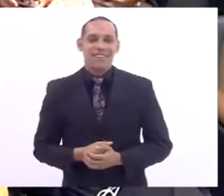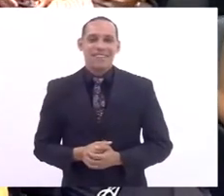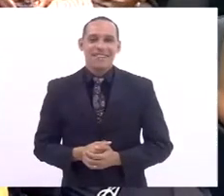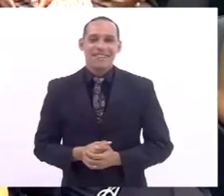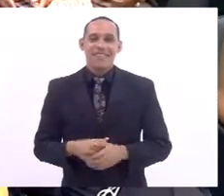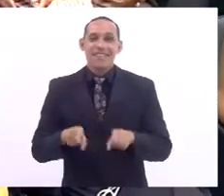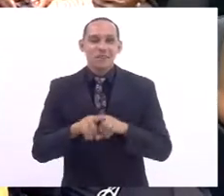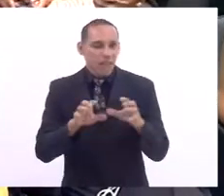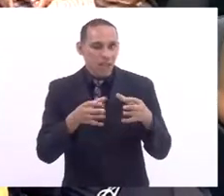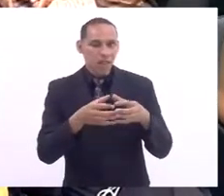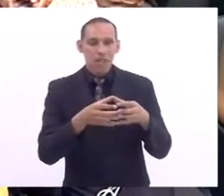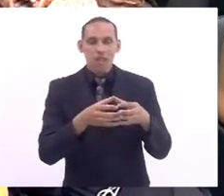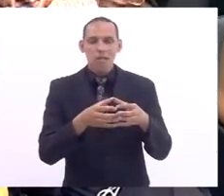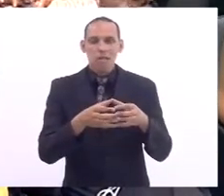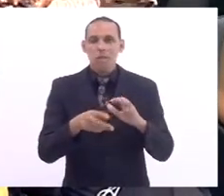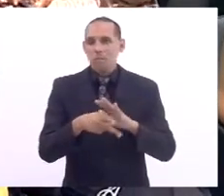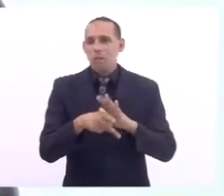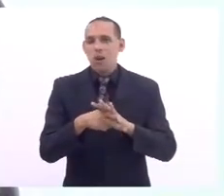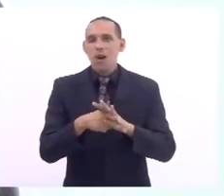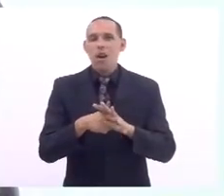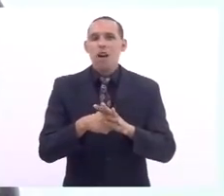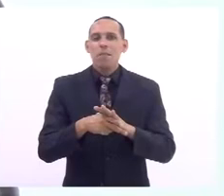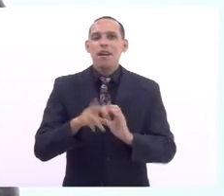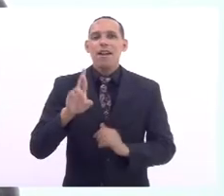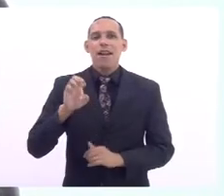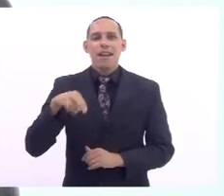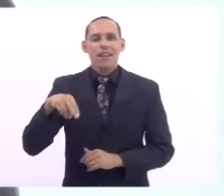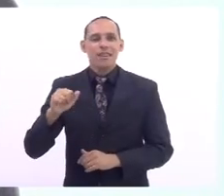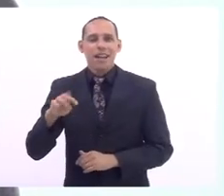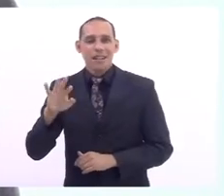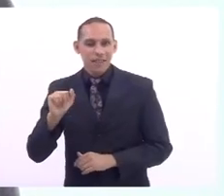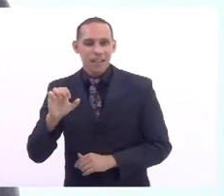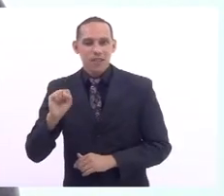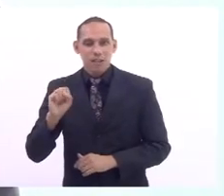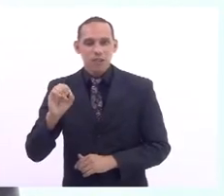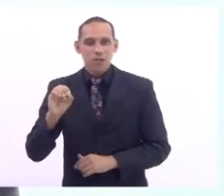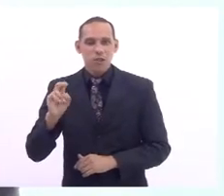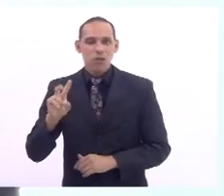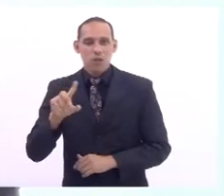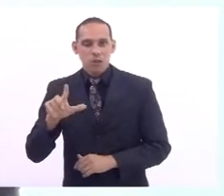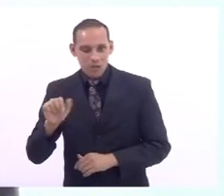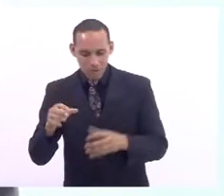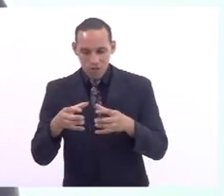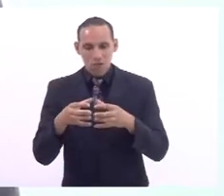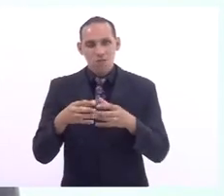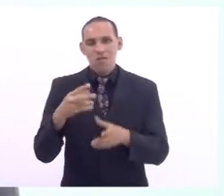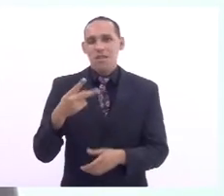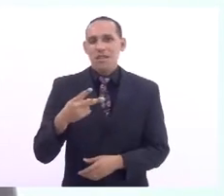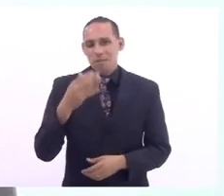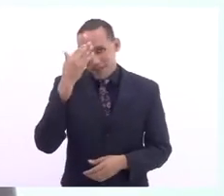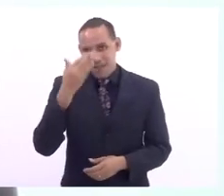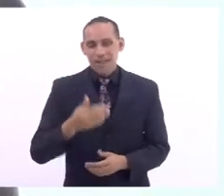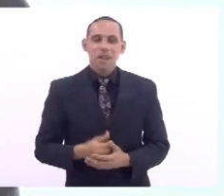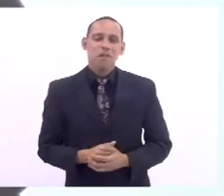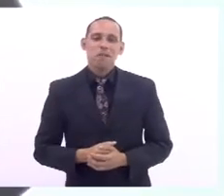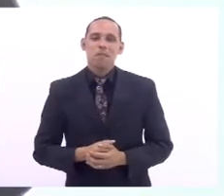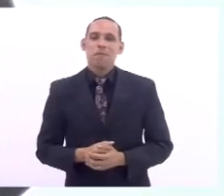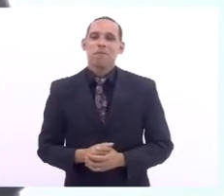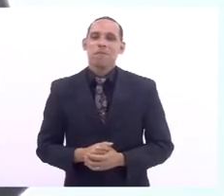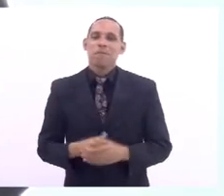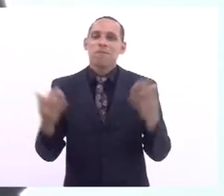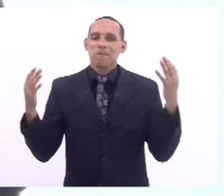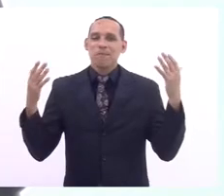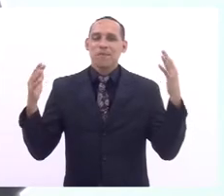equipe do mandato da mandato da deputada Ana Renata Souza Obrigado o coletivo dá uma data da Renata Obrigado Renata